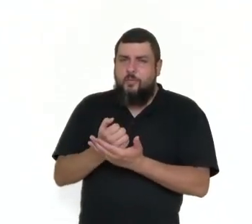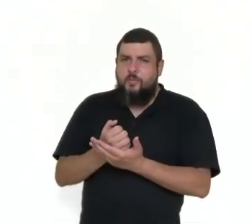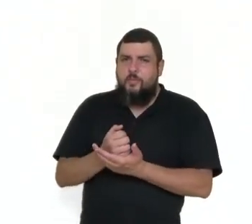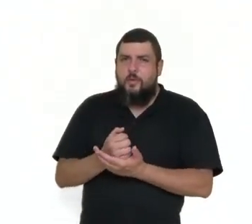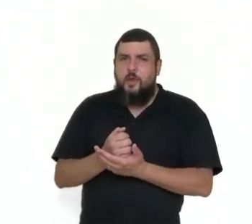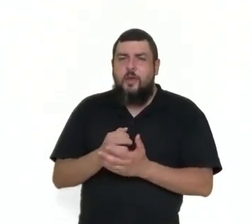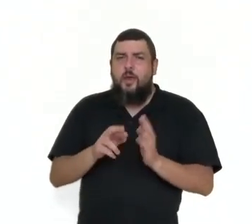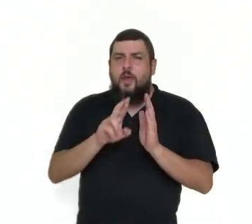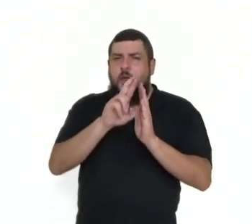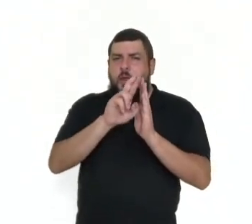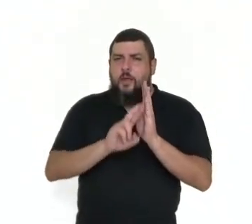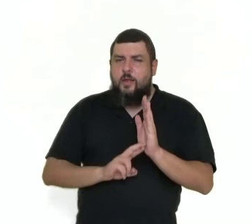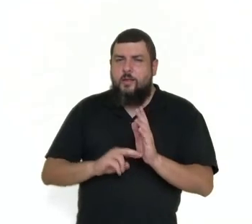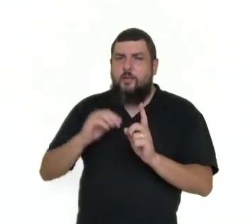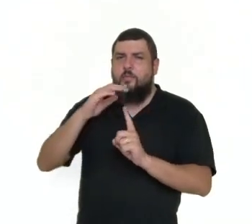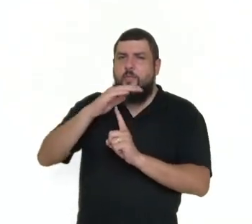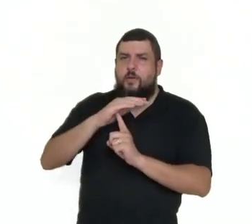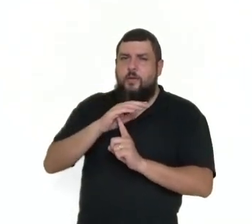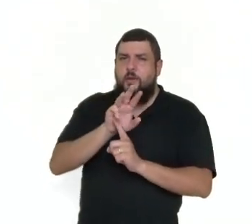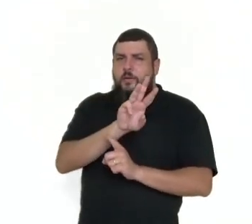é